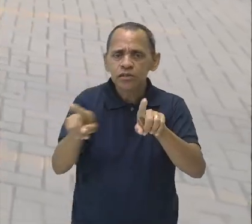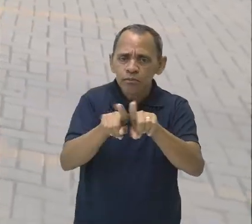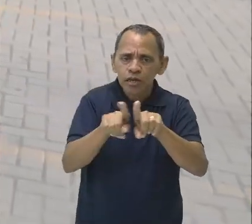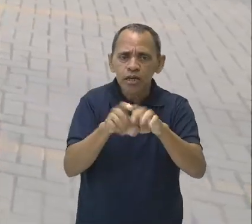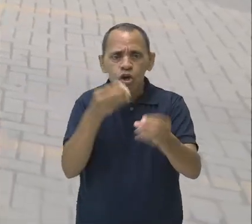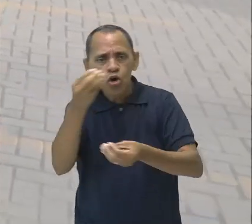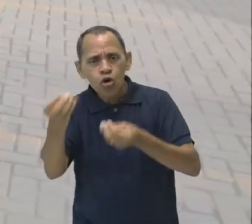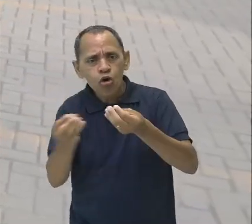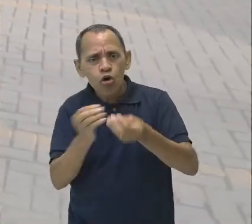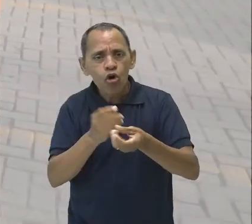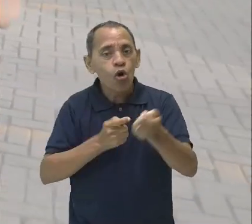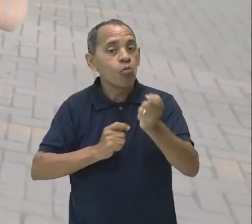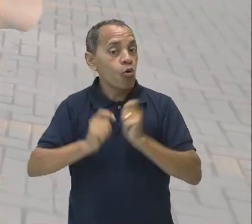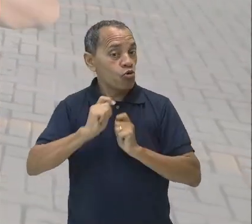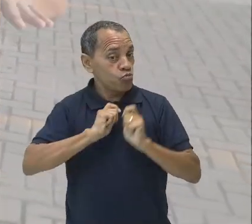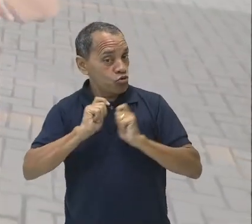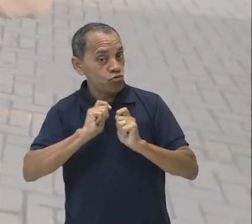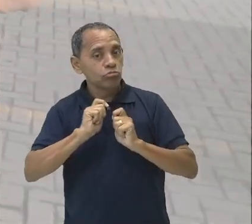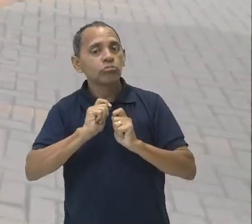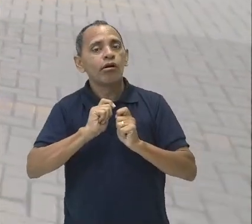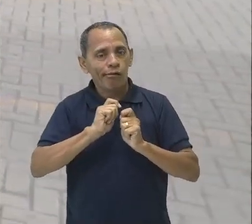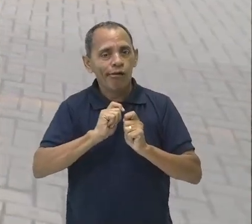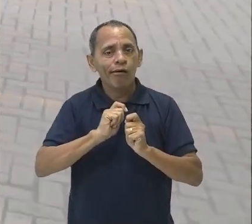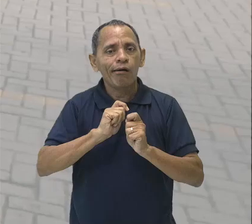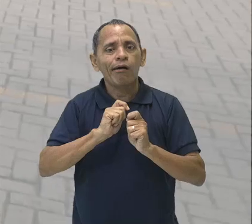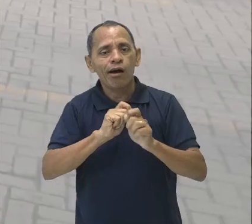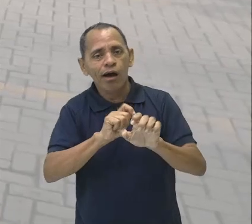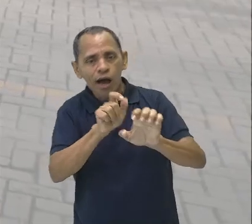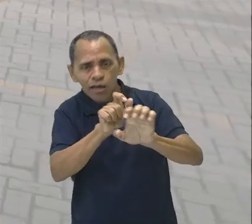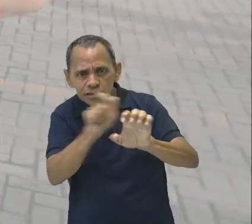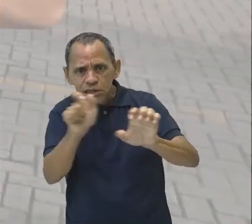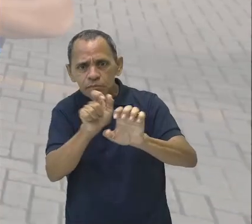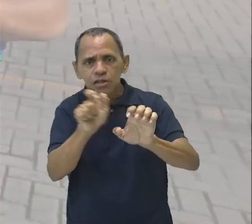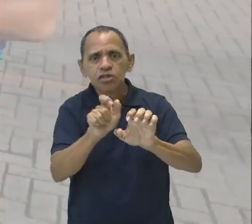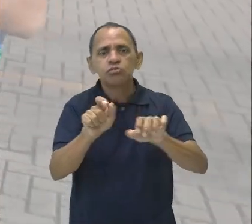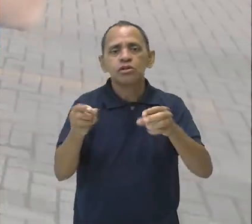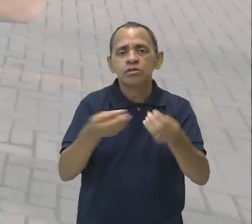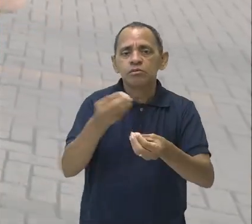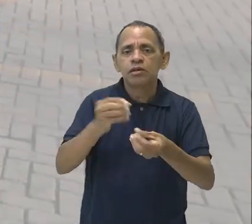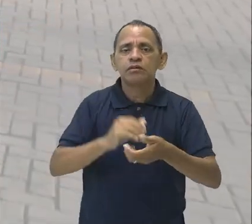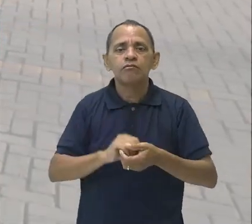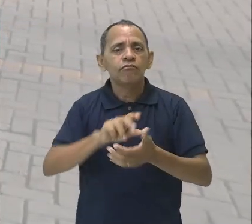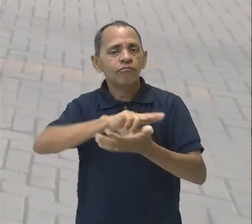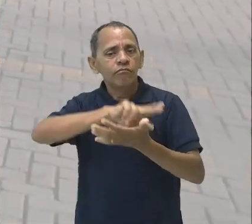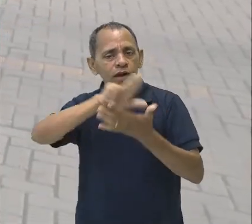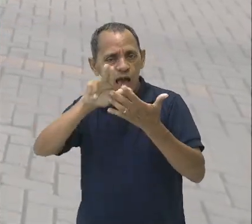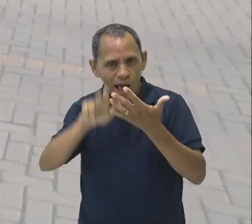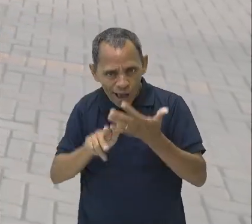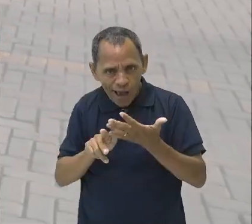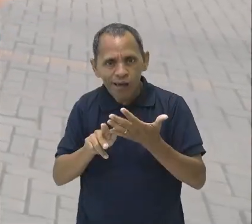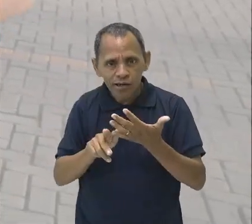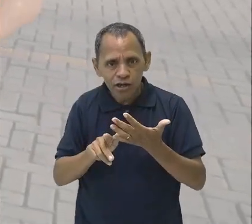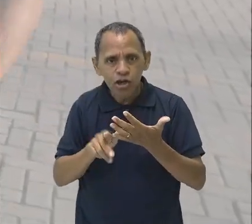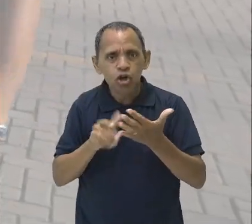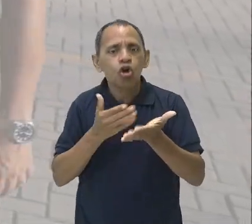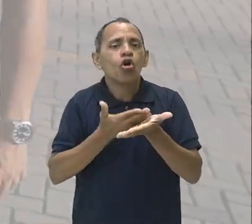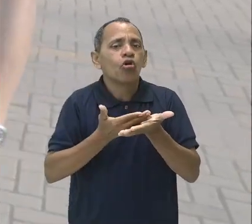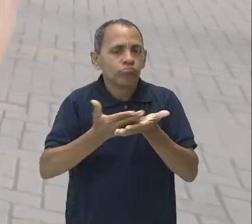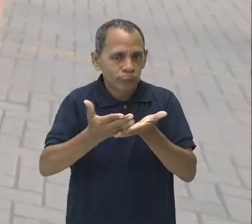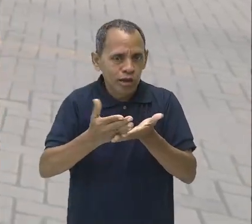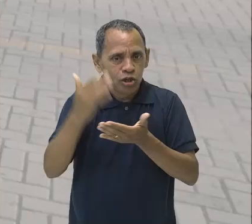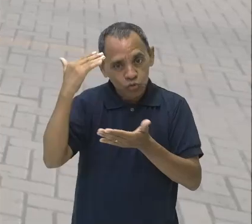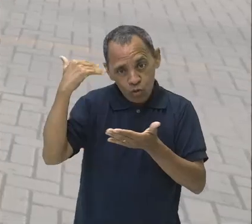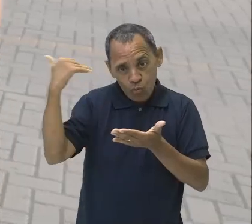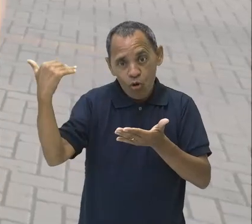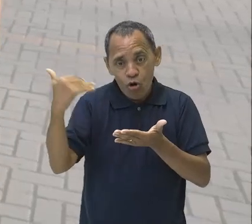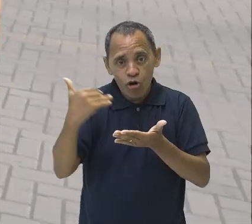negócio é muito importante e constrói a base, né? Mas muitos comércios de sucesso começaram de modo informal, então pode começar